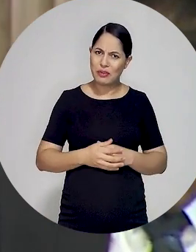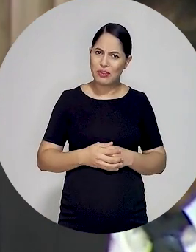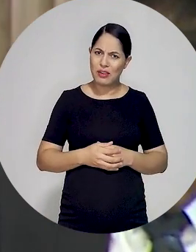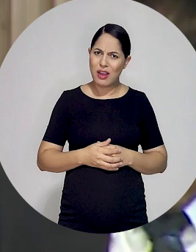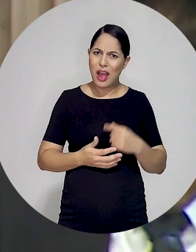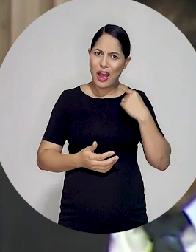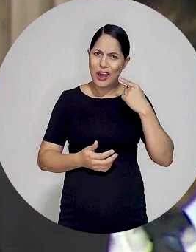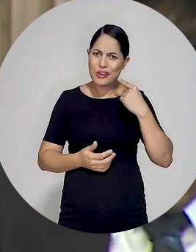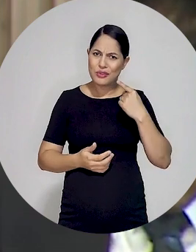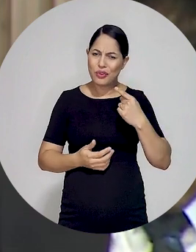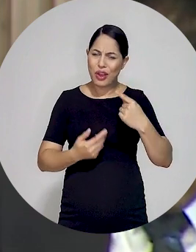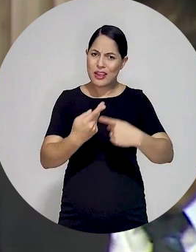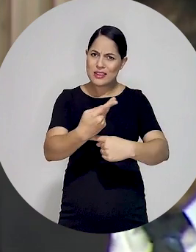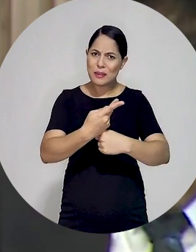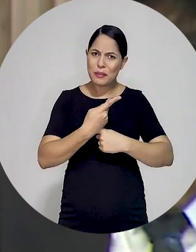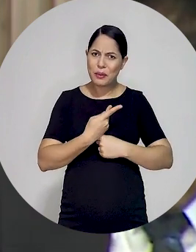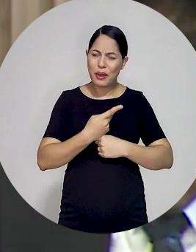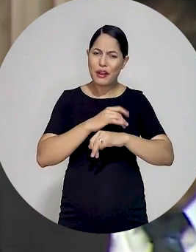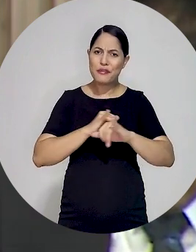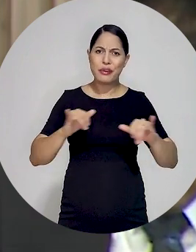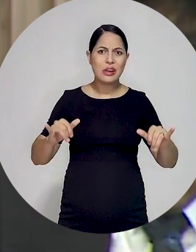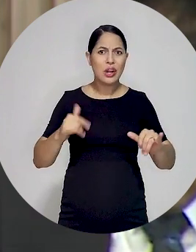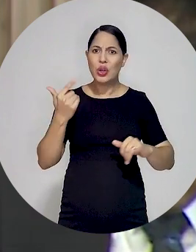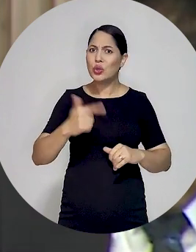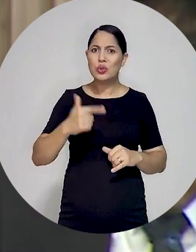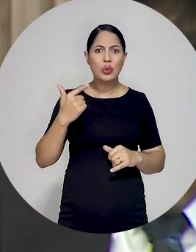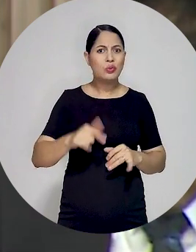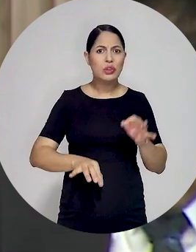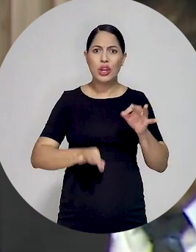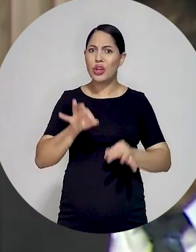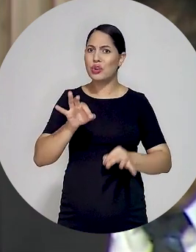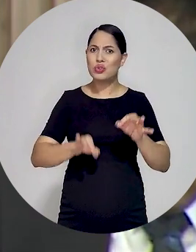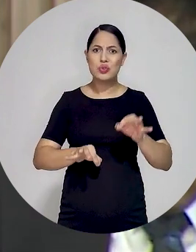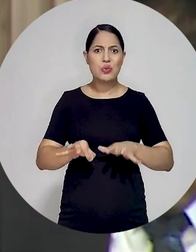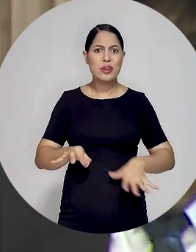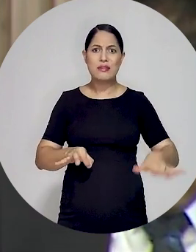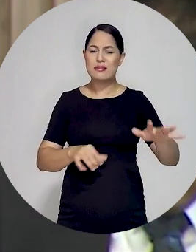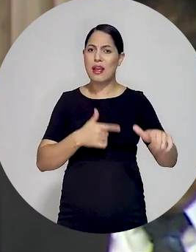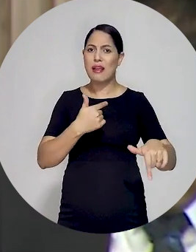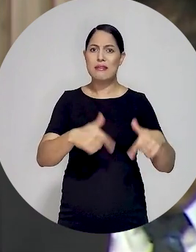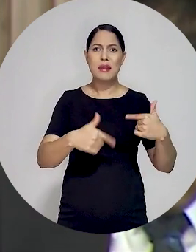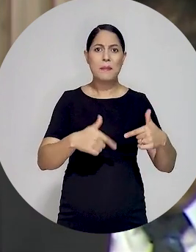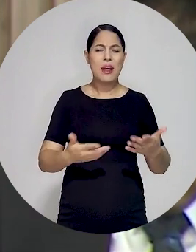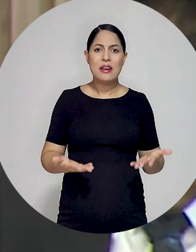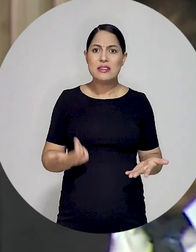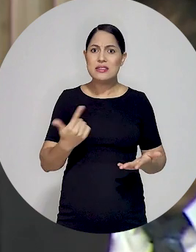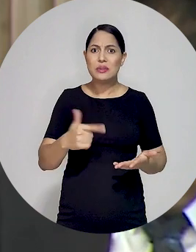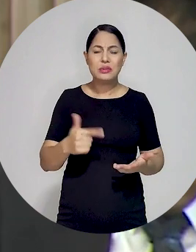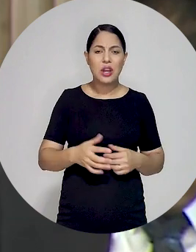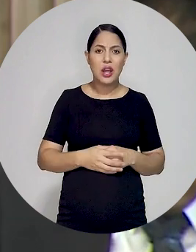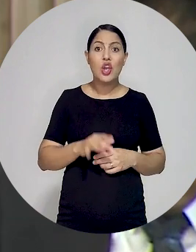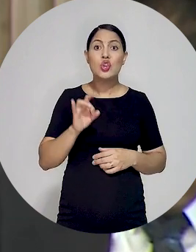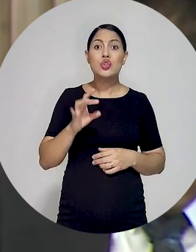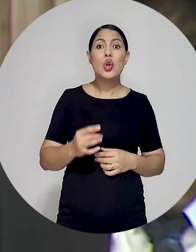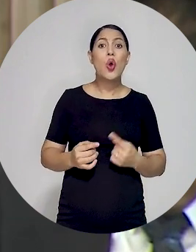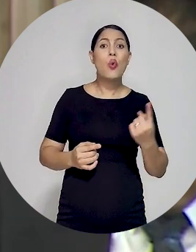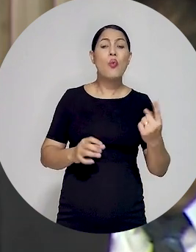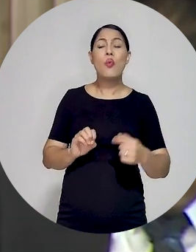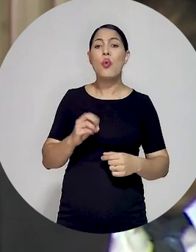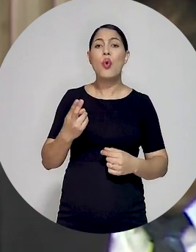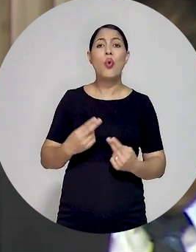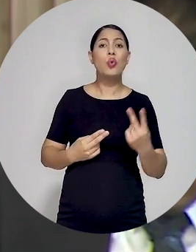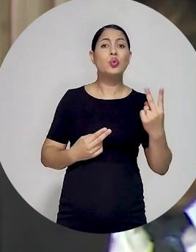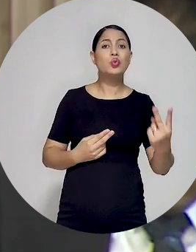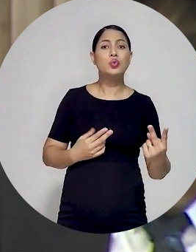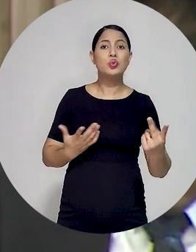diariamente, desde o início da gestão, que não encontra mais juízes nos fóruns trabalhistas, que lá encontra 1